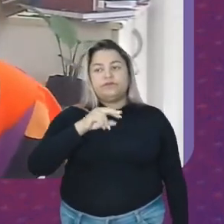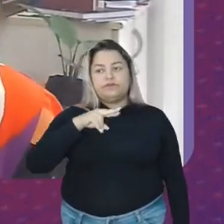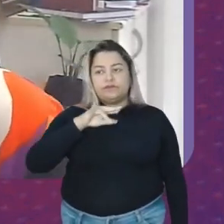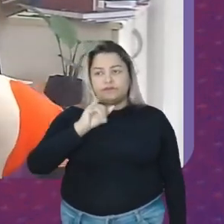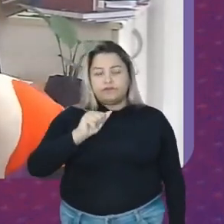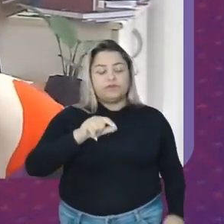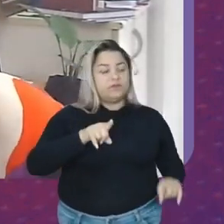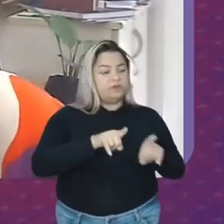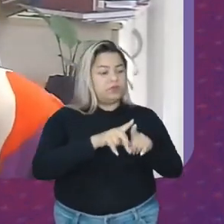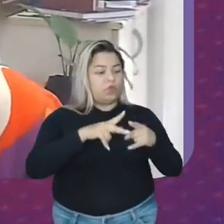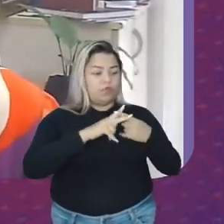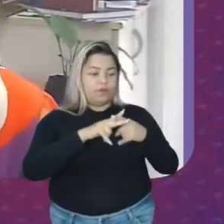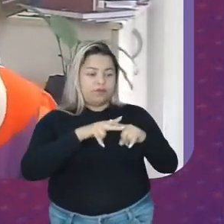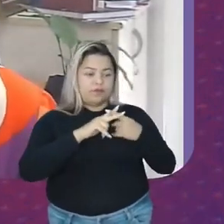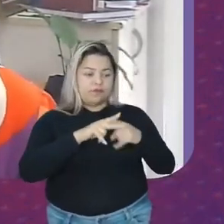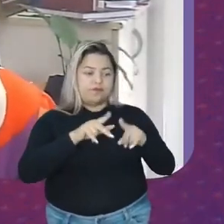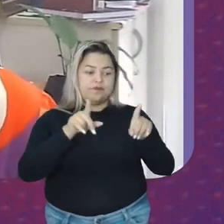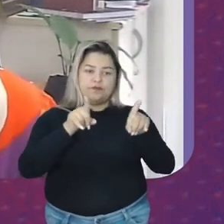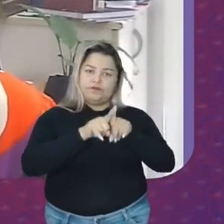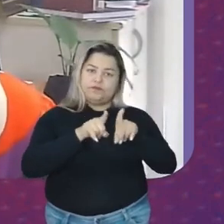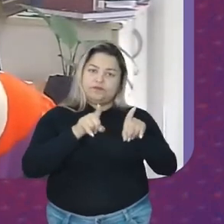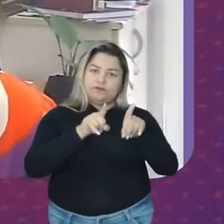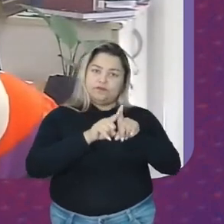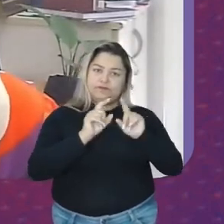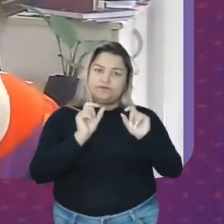um instrumento